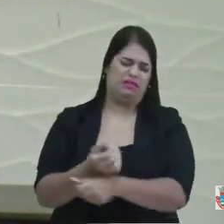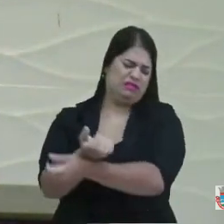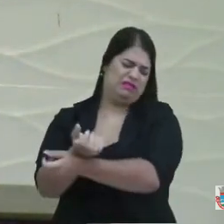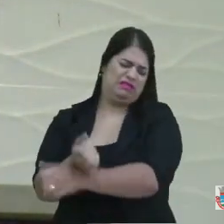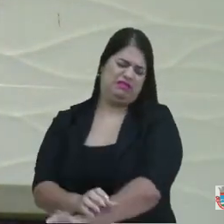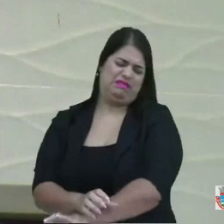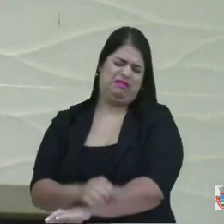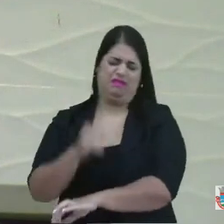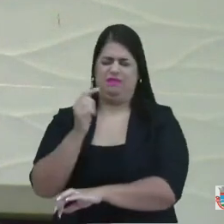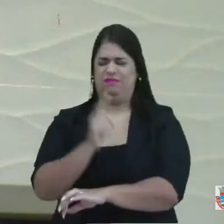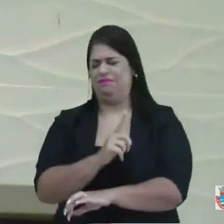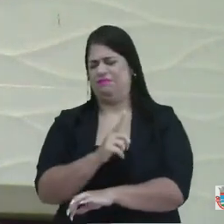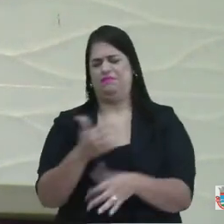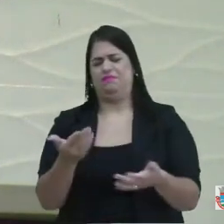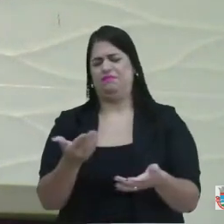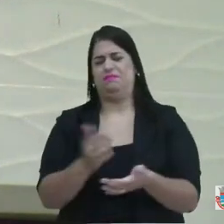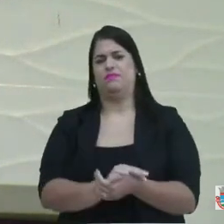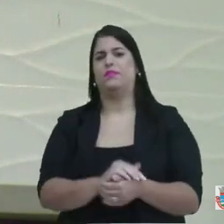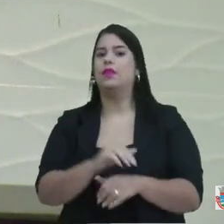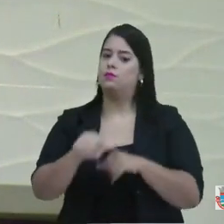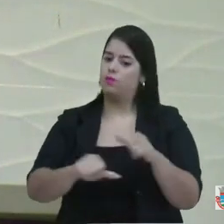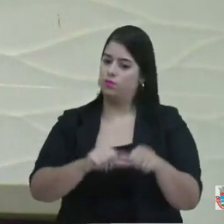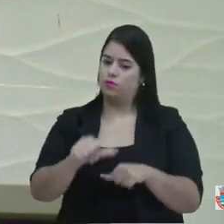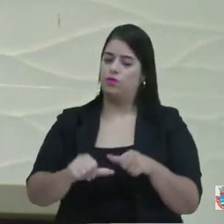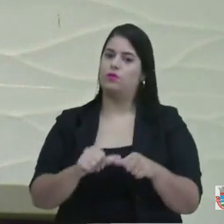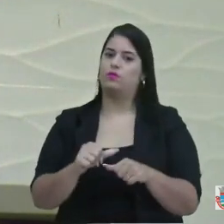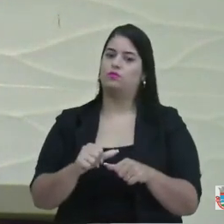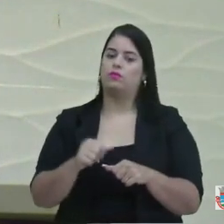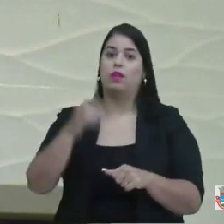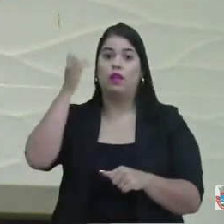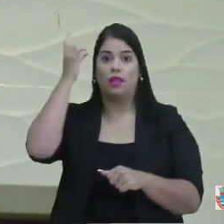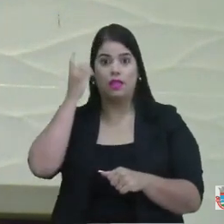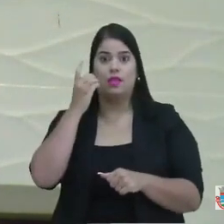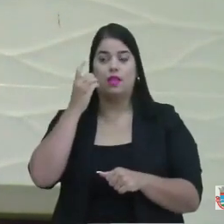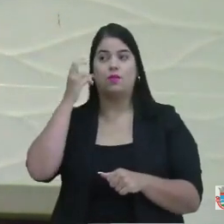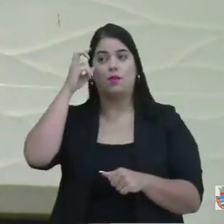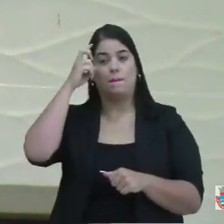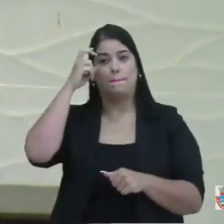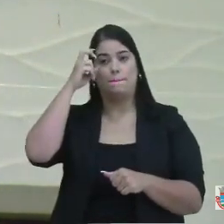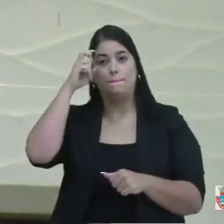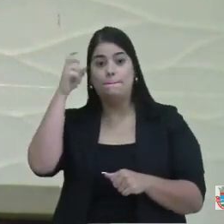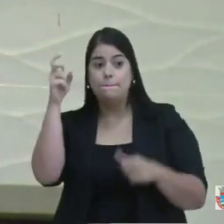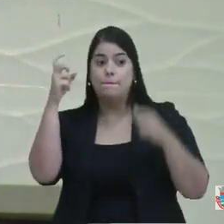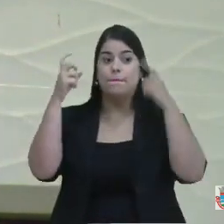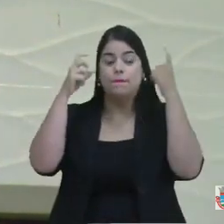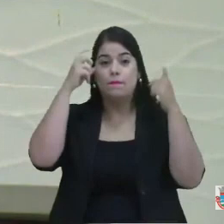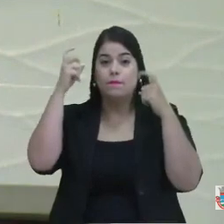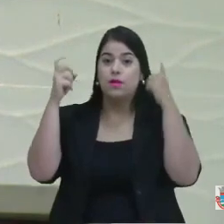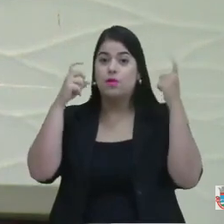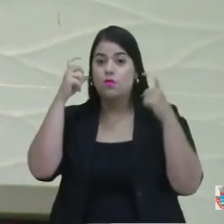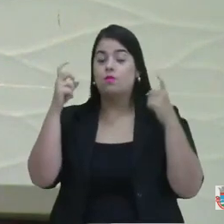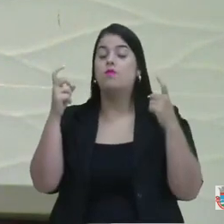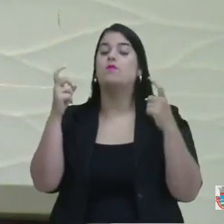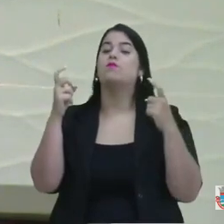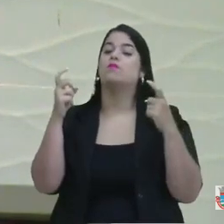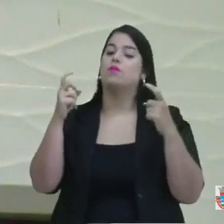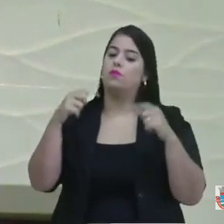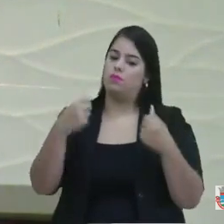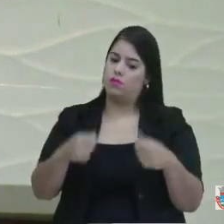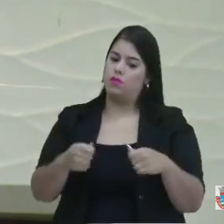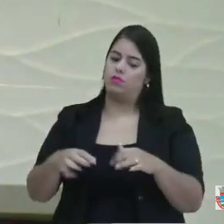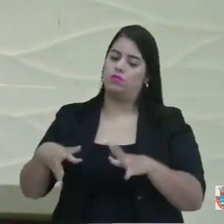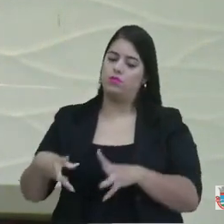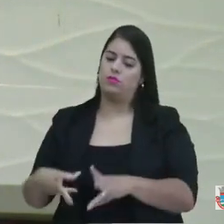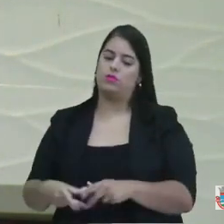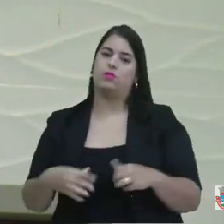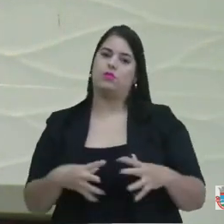Aí, dali para cá, a ex-prefeita se preocupou mais, foi isso, Pedro Carreteiro? Se preocupou mais e começou a limpar mais, ela ficou muito